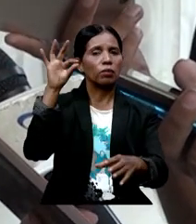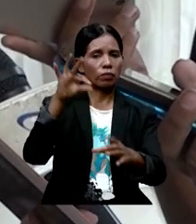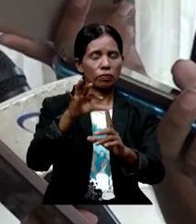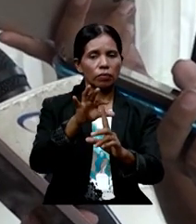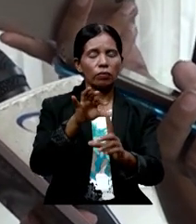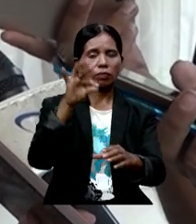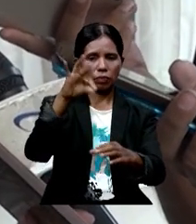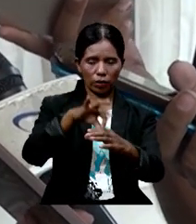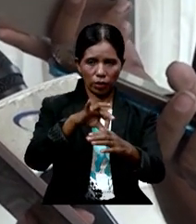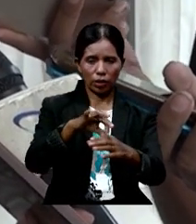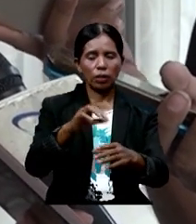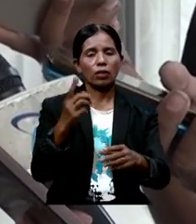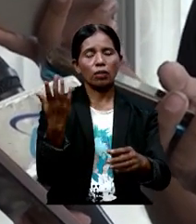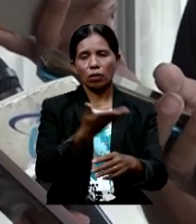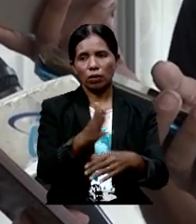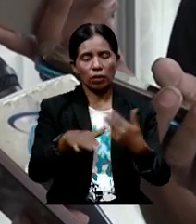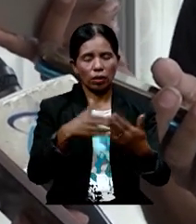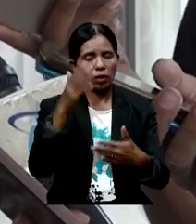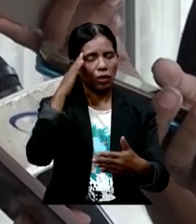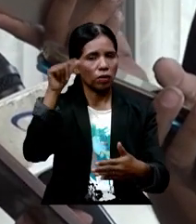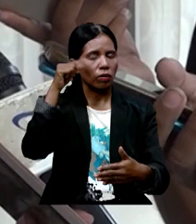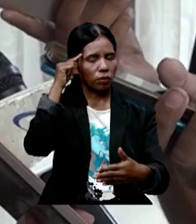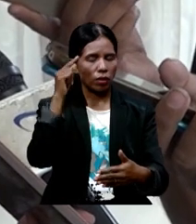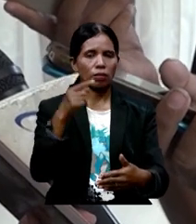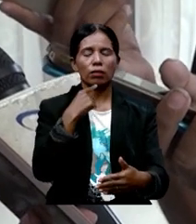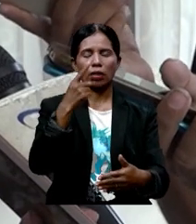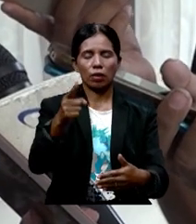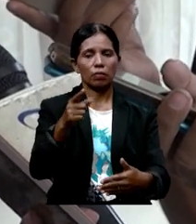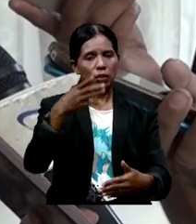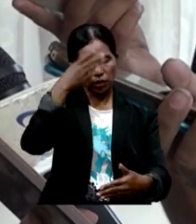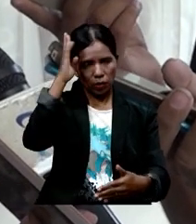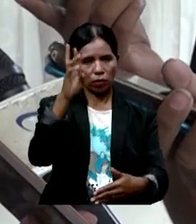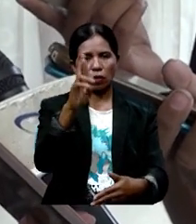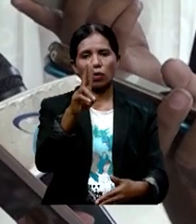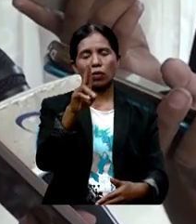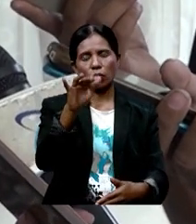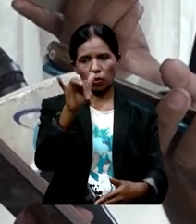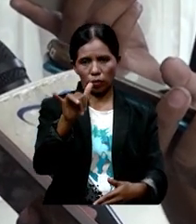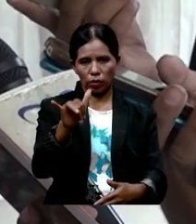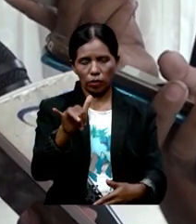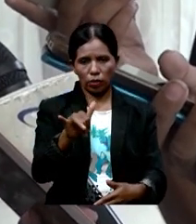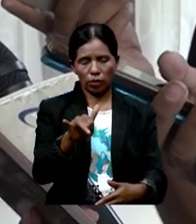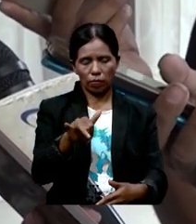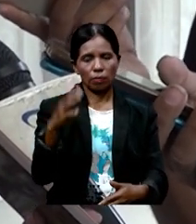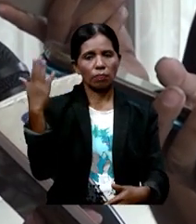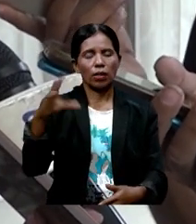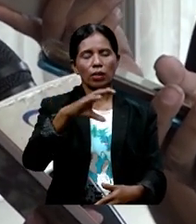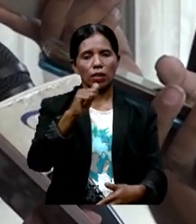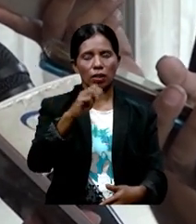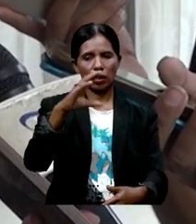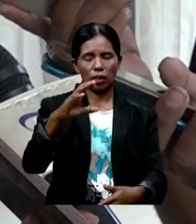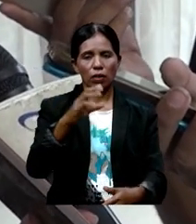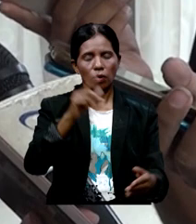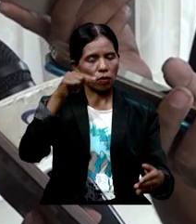carta, governo Haruka, mas o senhor Rui. Mas até para ir ao comissário cá. Governo Haruka é a média